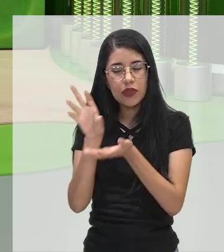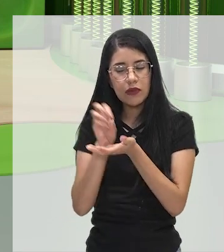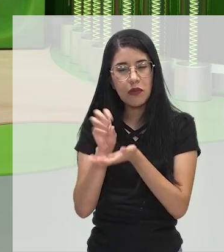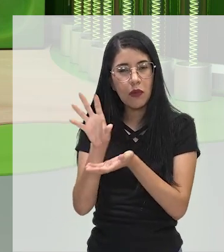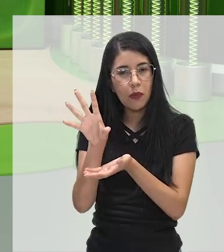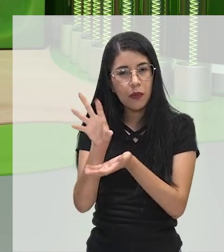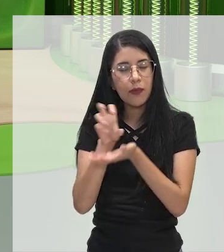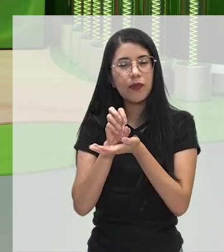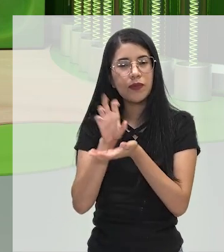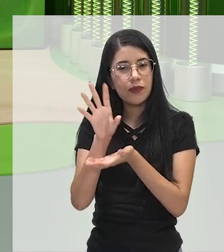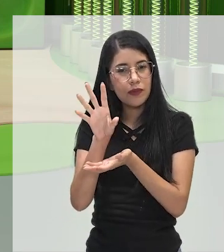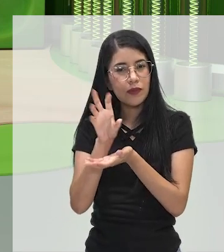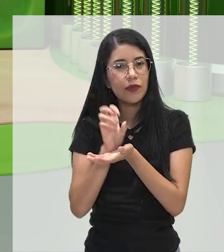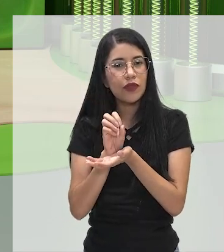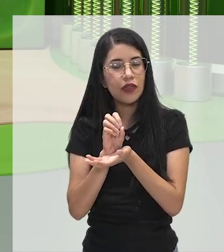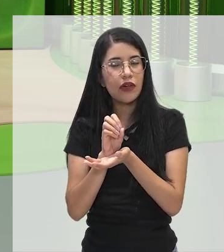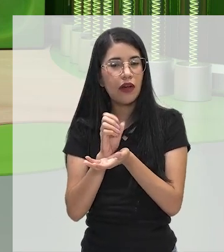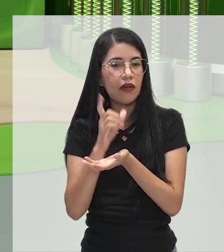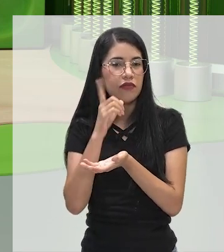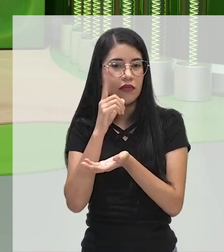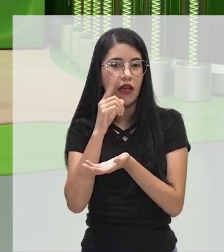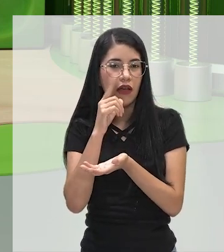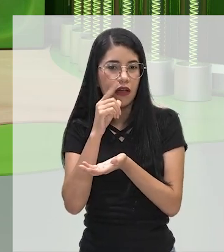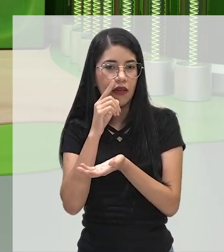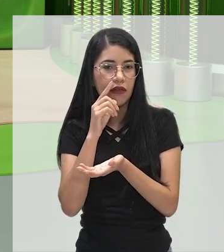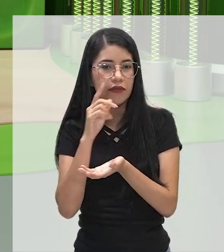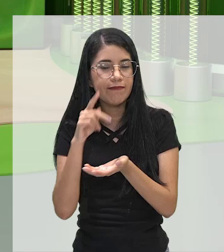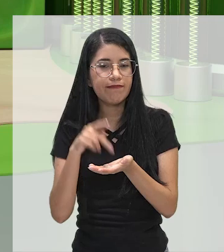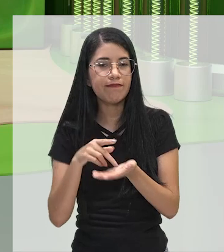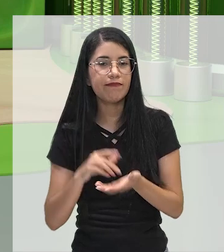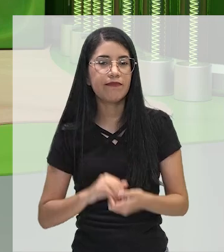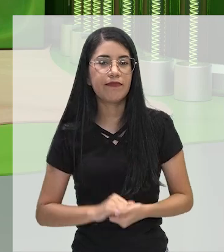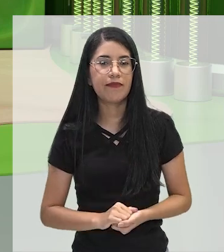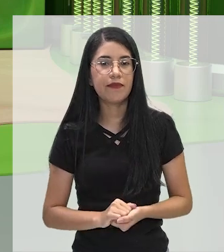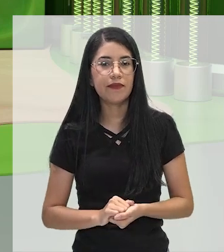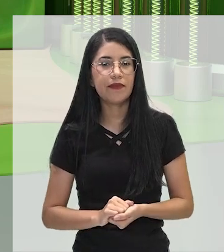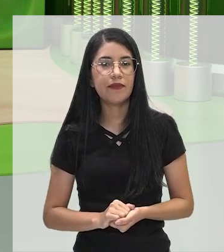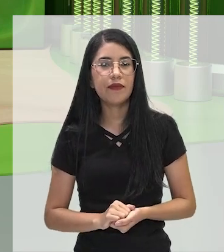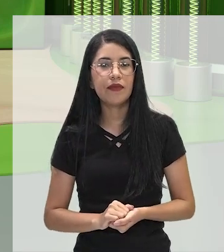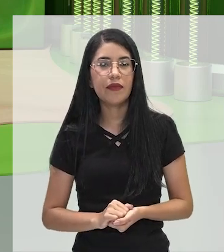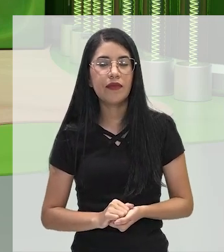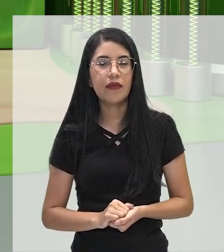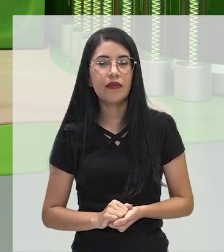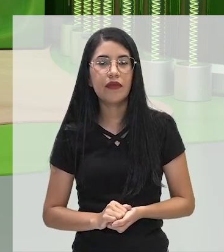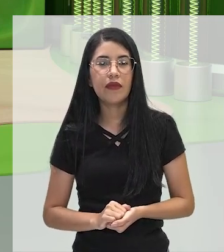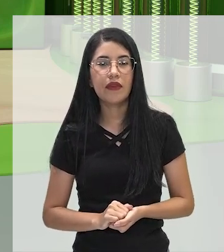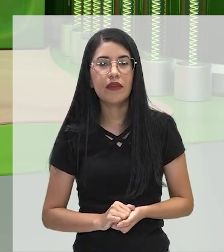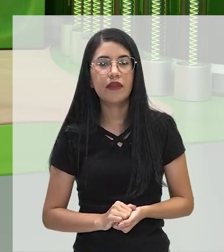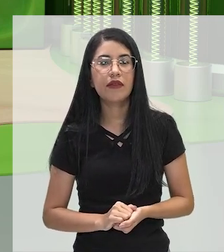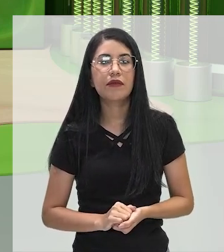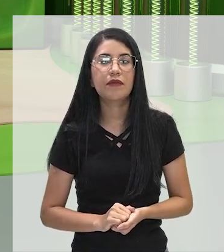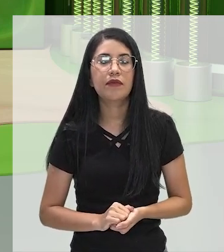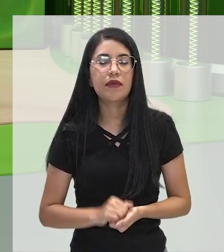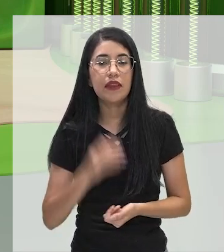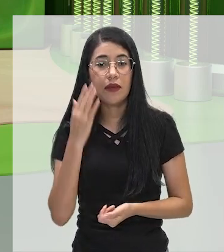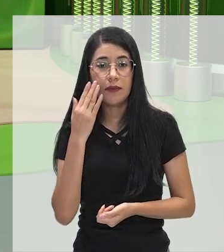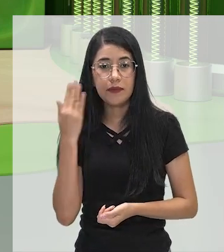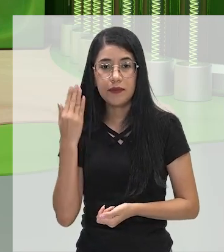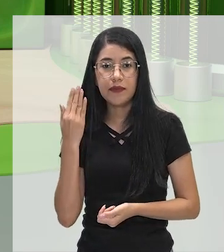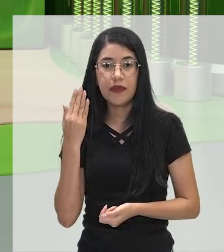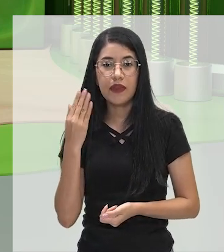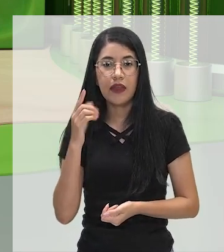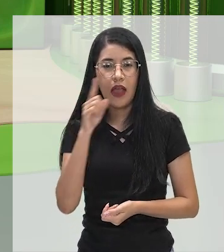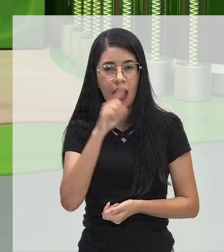se a Lua estivesse puxando ali aquelas águas naquele período, naquela parte onde ela está passando próximo. Então, olha só, a Lua fazendo aqui, ó, na